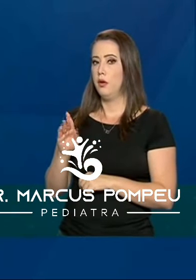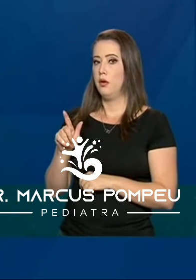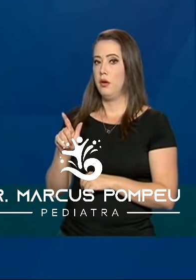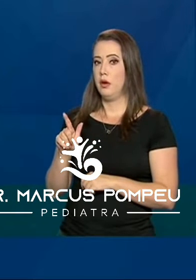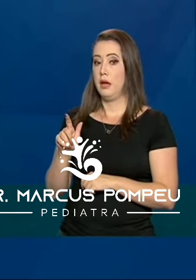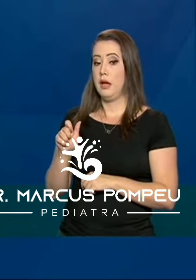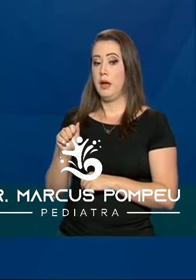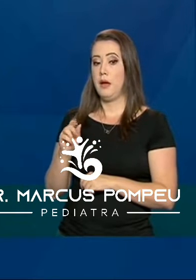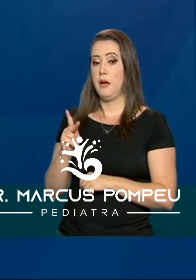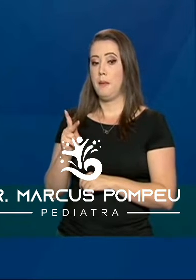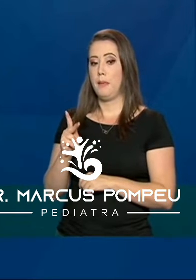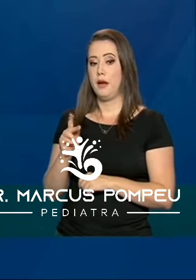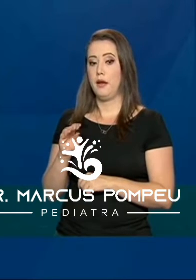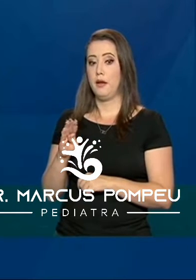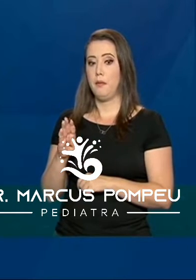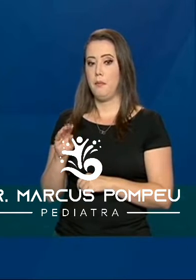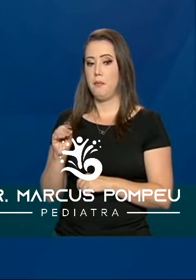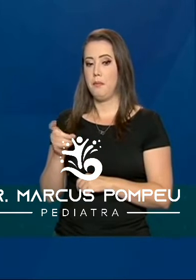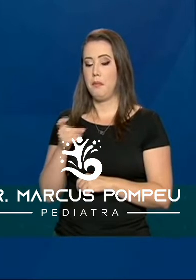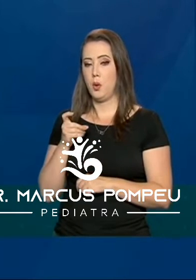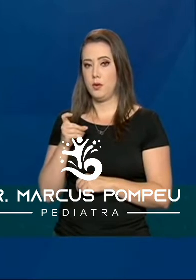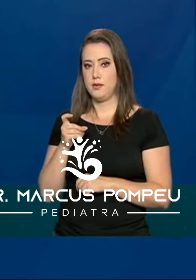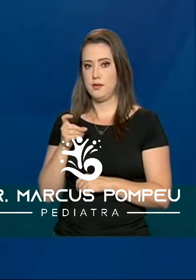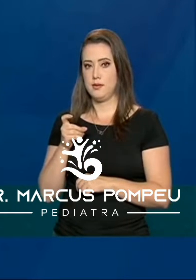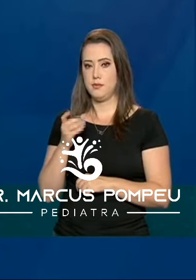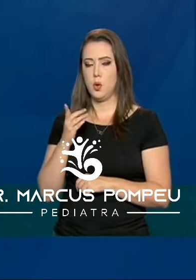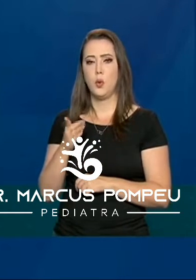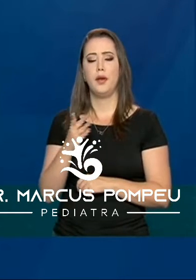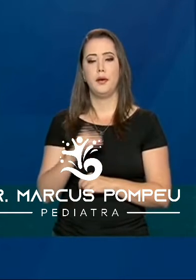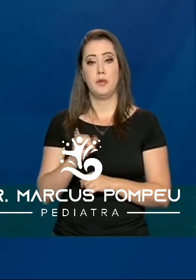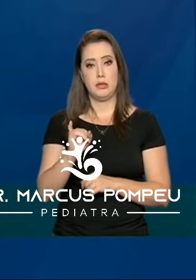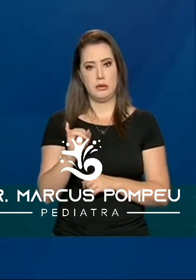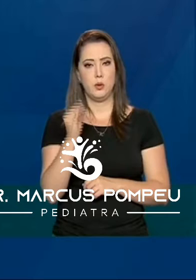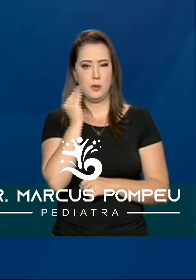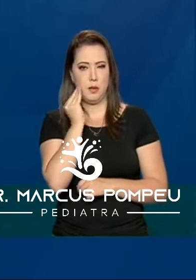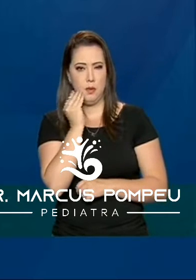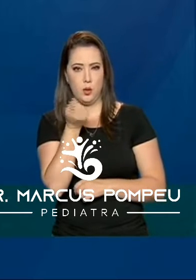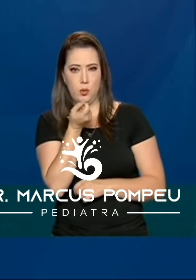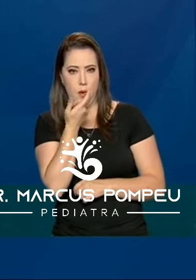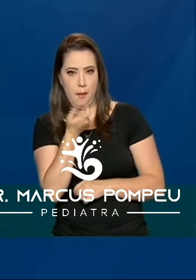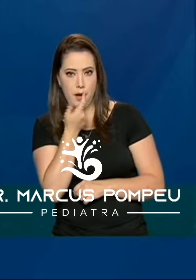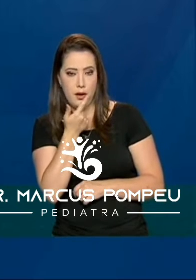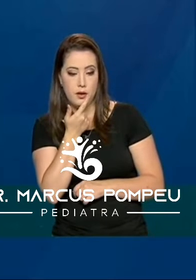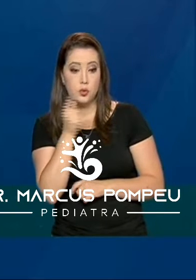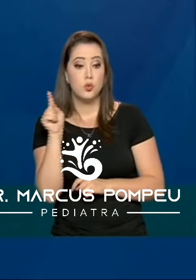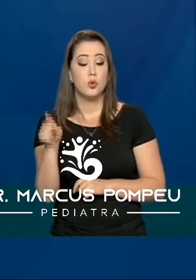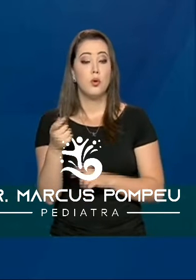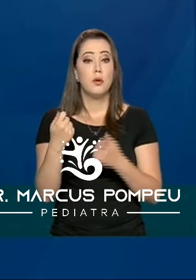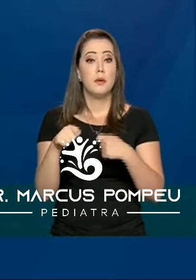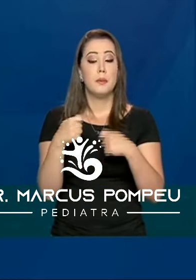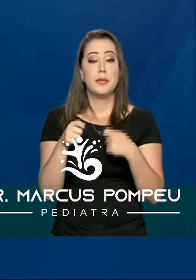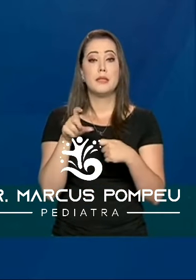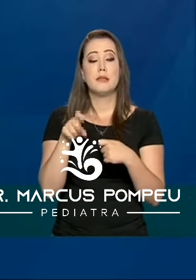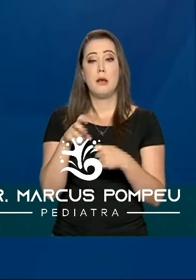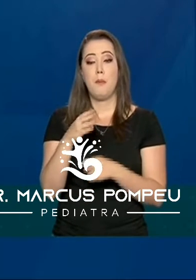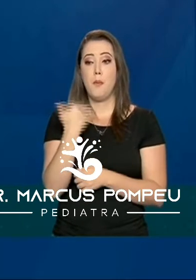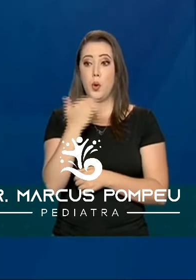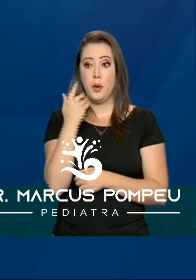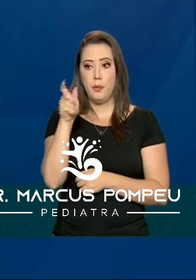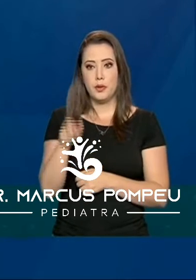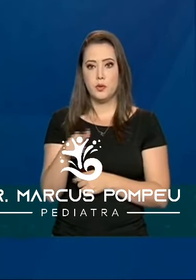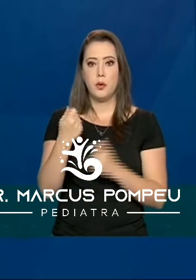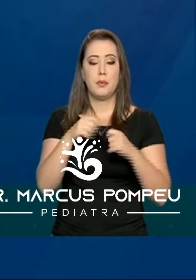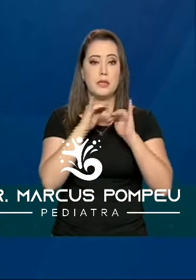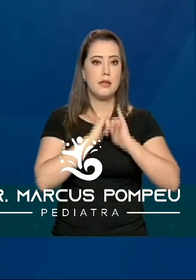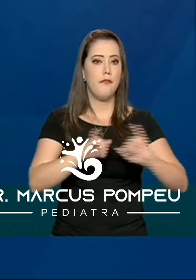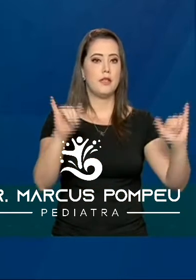que é. Se eu estou testando um produto, o produto matou 5 pessoas, entra em Black Box Warning. caixa preta. Todas as agências precisam ser avisadas.